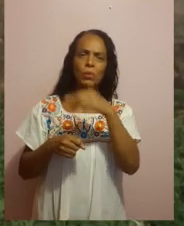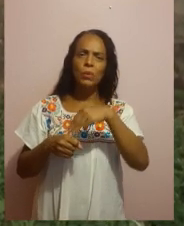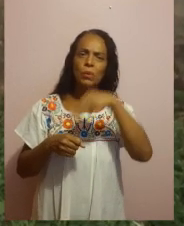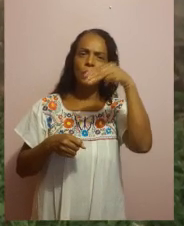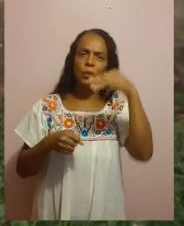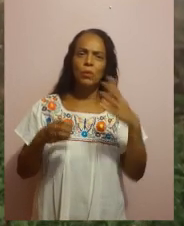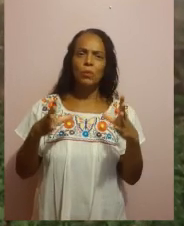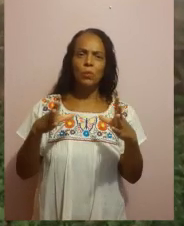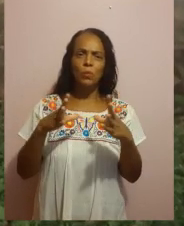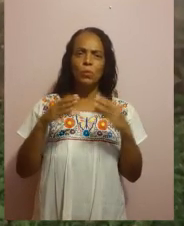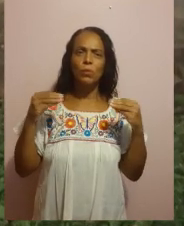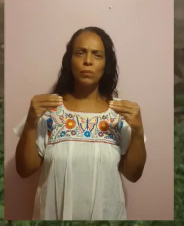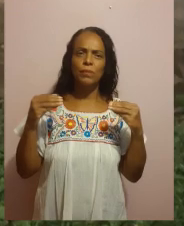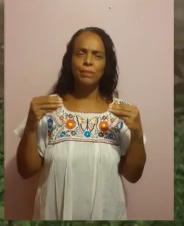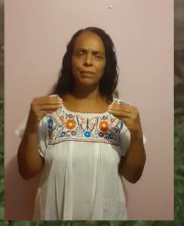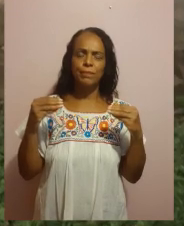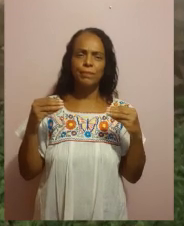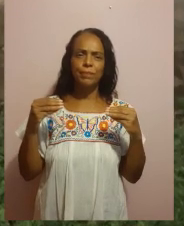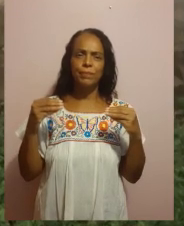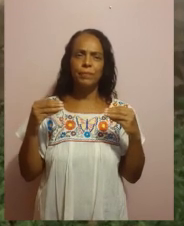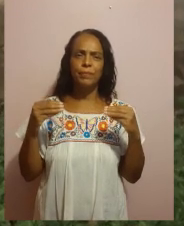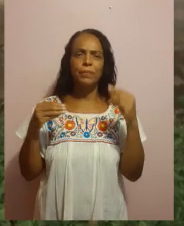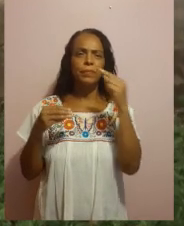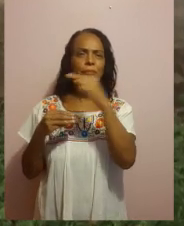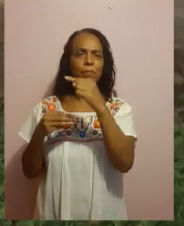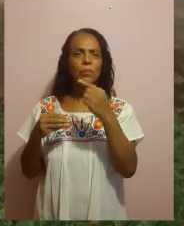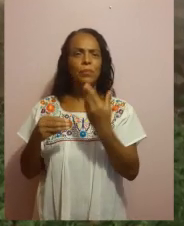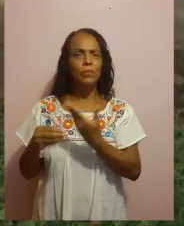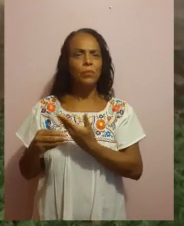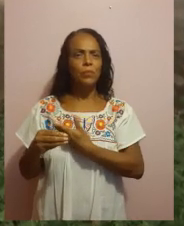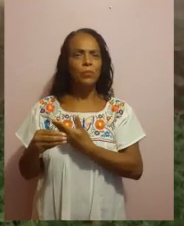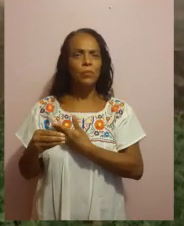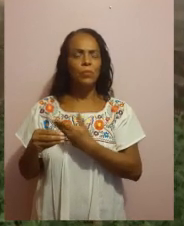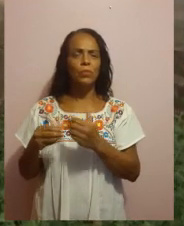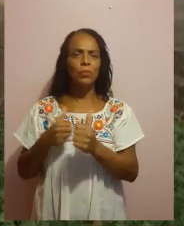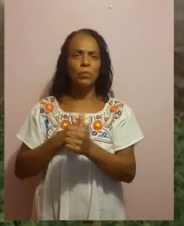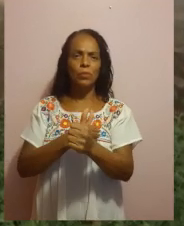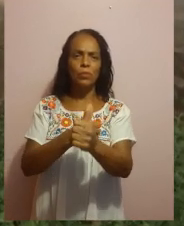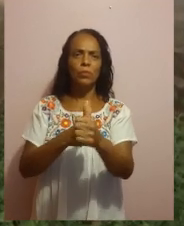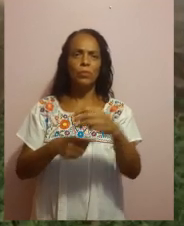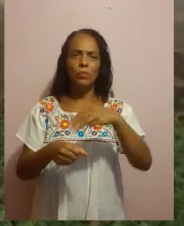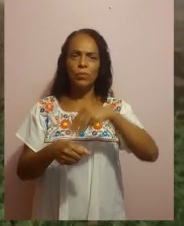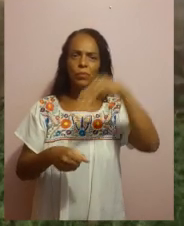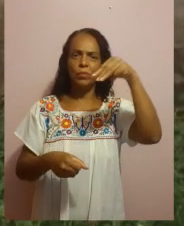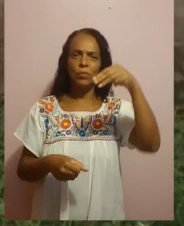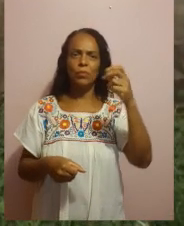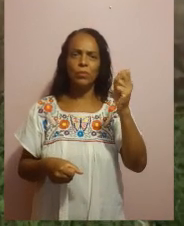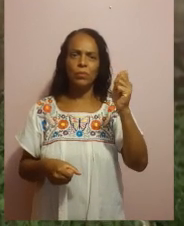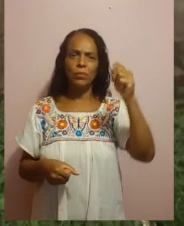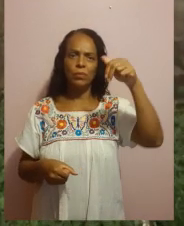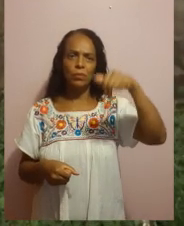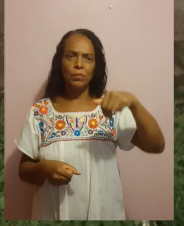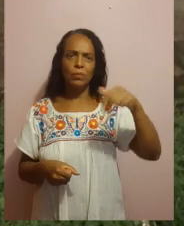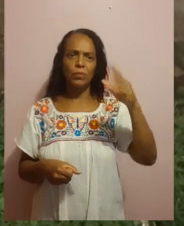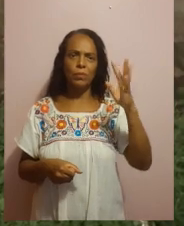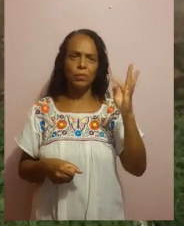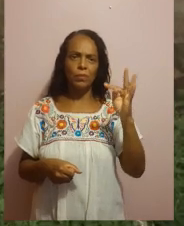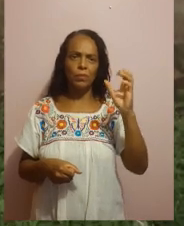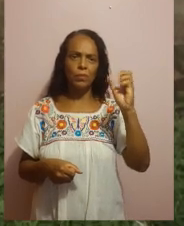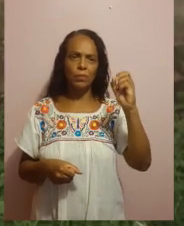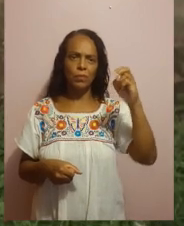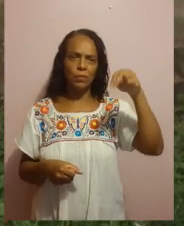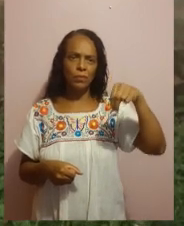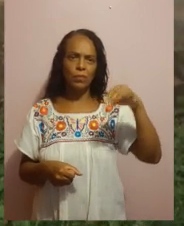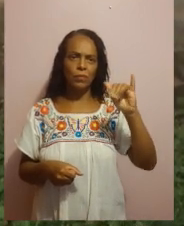pelo mestre e este então adentrou a doutrina,